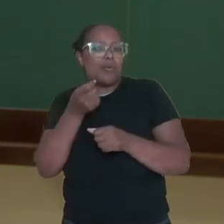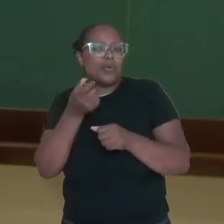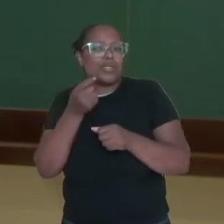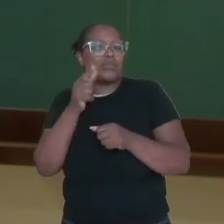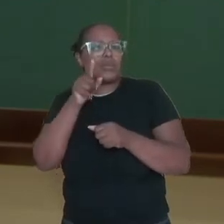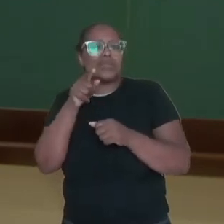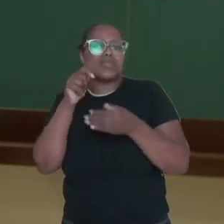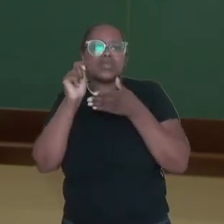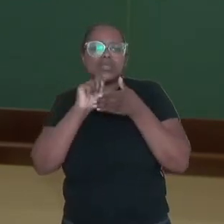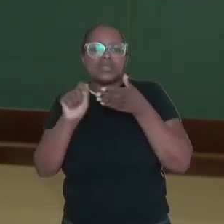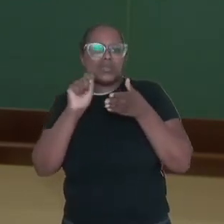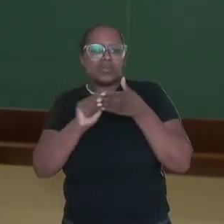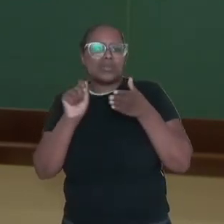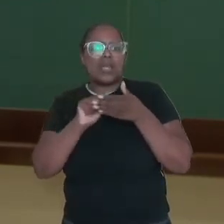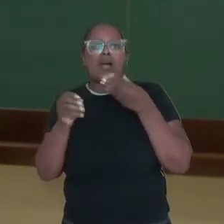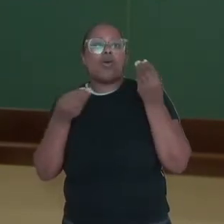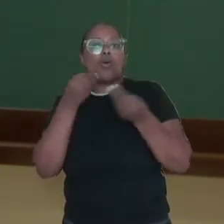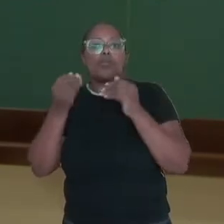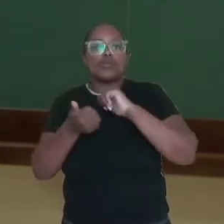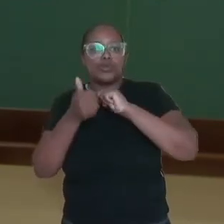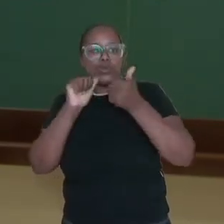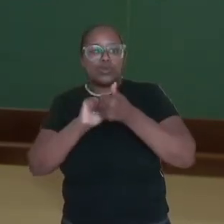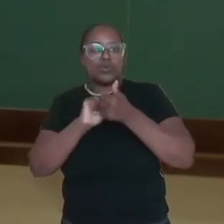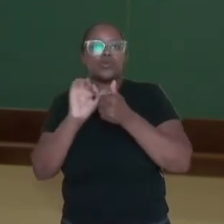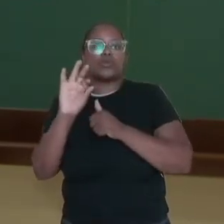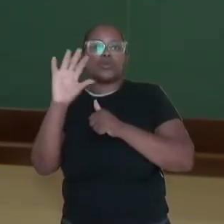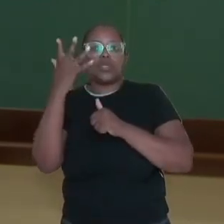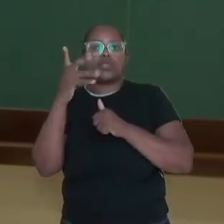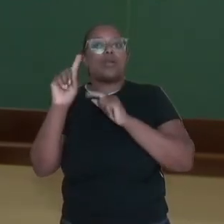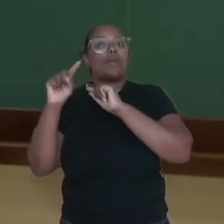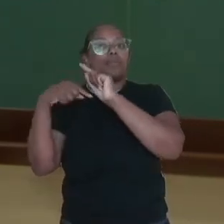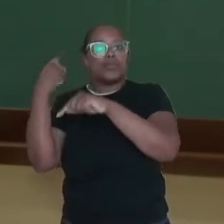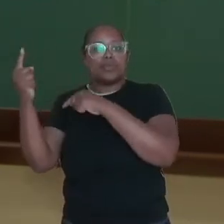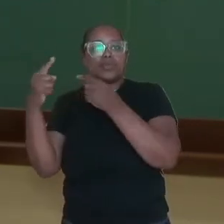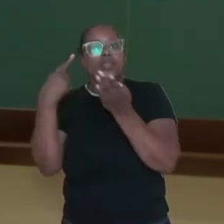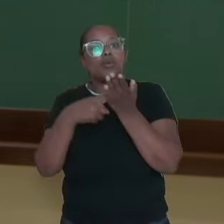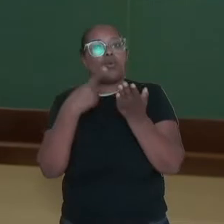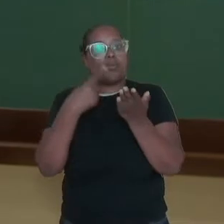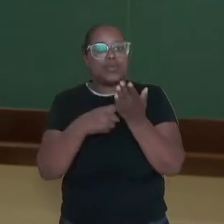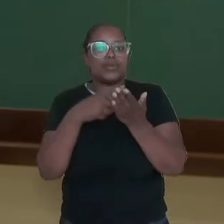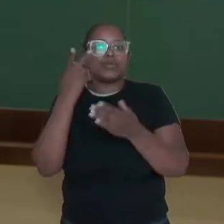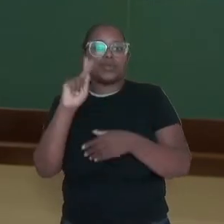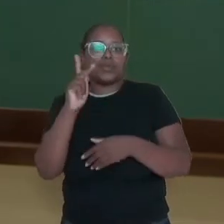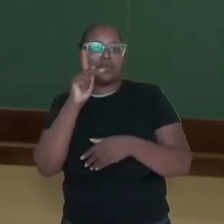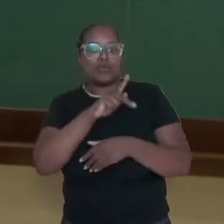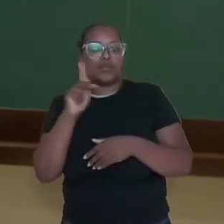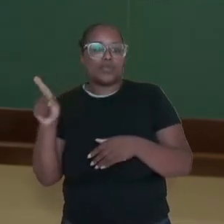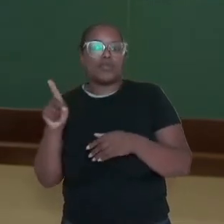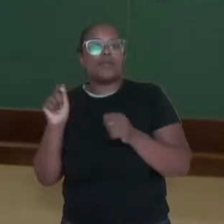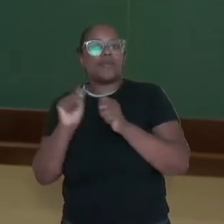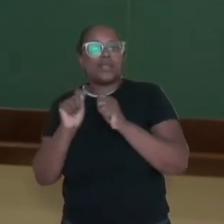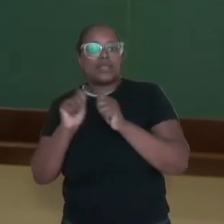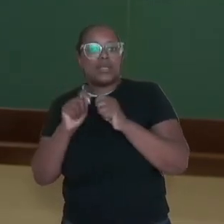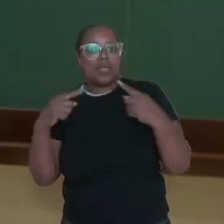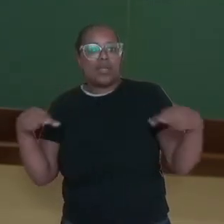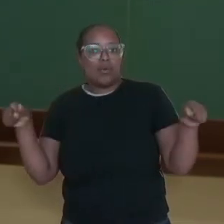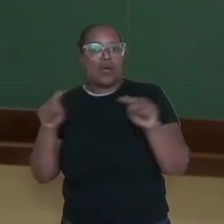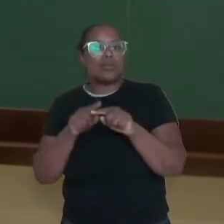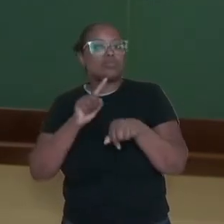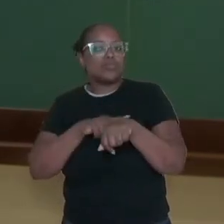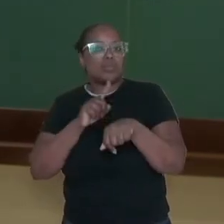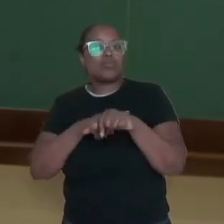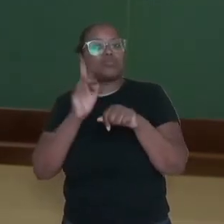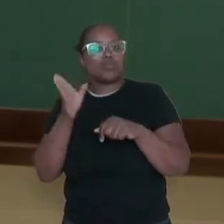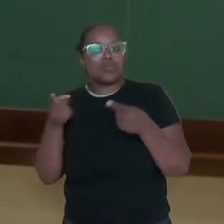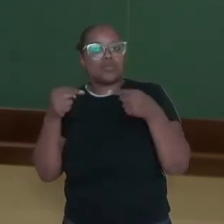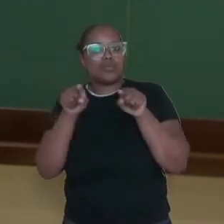vocês anotarem aí como que o jogo acontece e depois você combina com o seu professor para realizar lá na quadra, tá bom? Tempinho para vocês, a gente